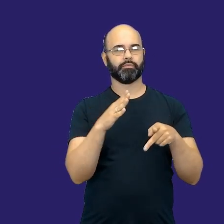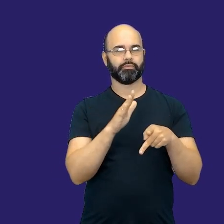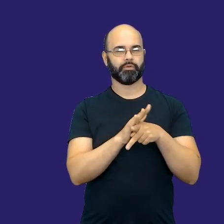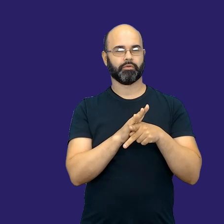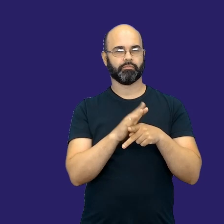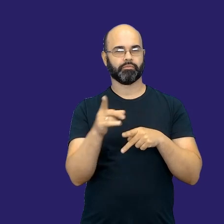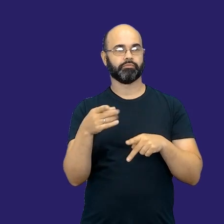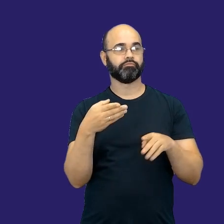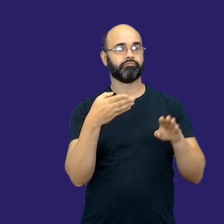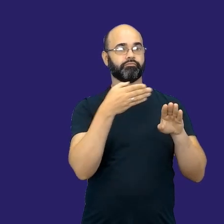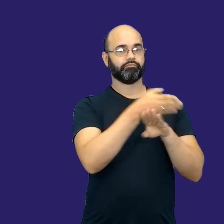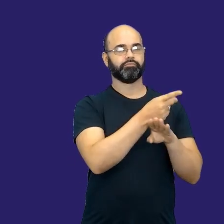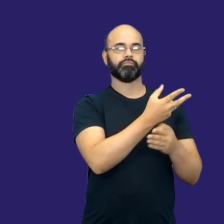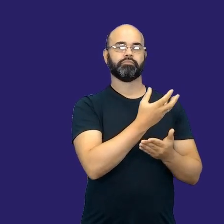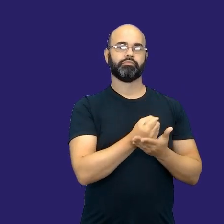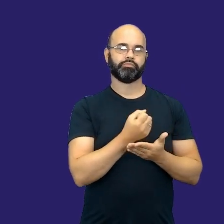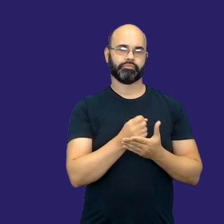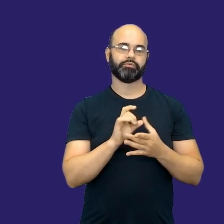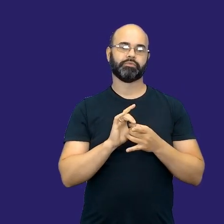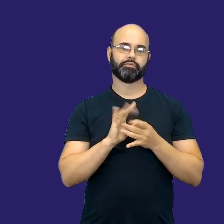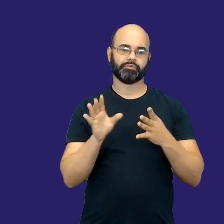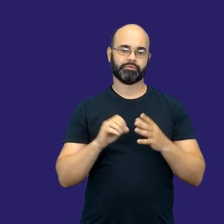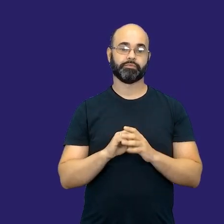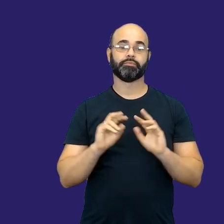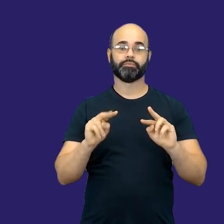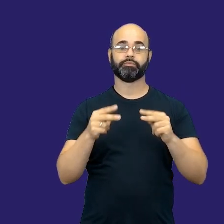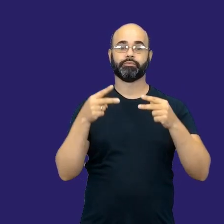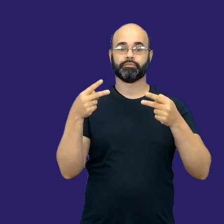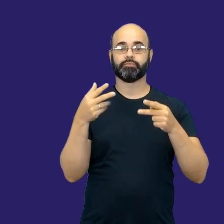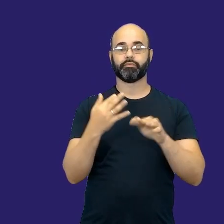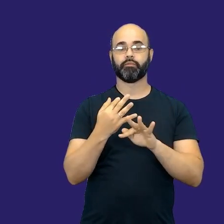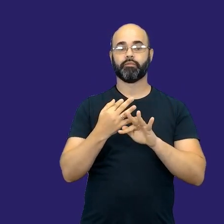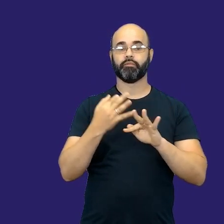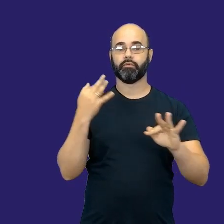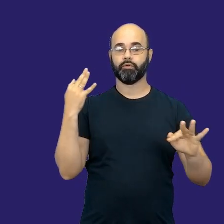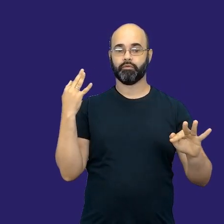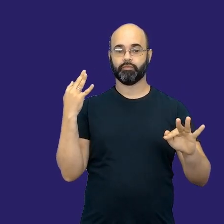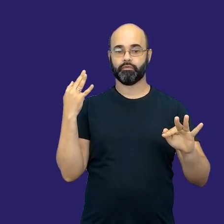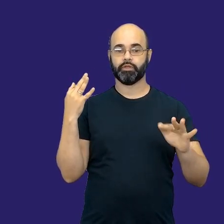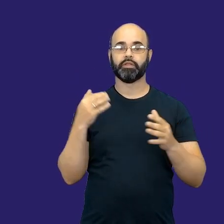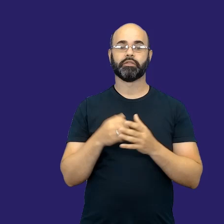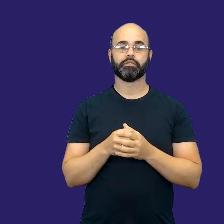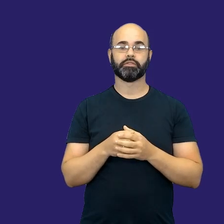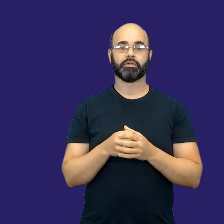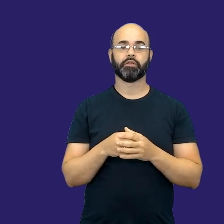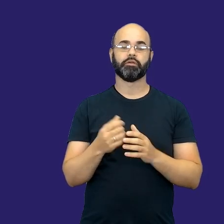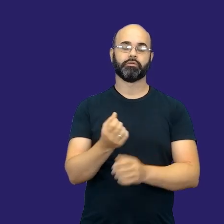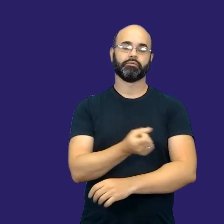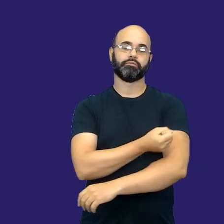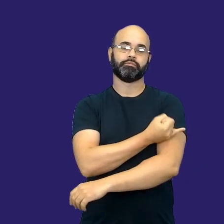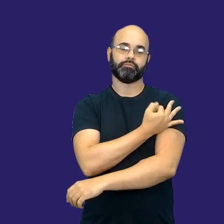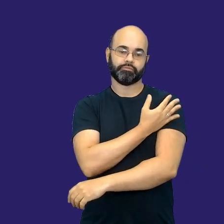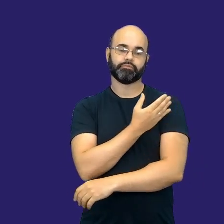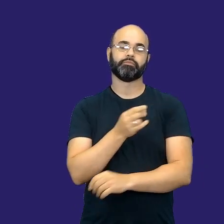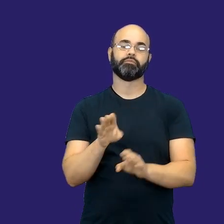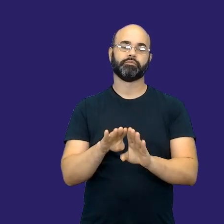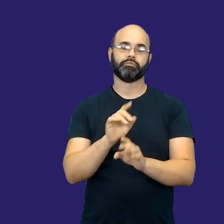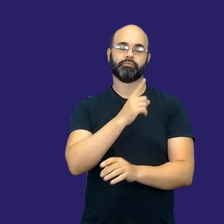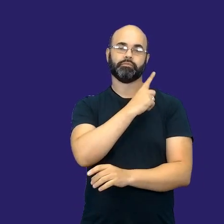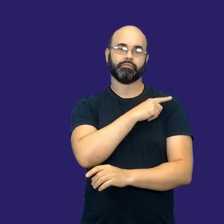formação, até a penúltima, na última formação de Física, né, não a de etapa, mas a específica de Física, nós estávamos